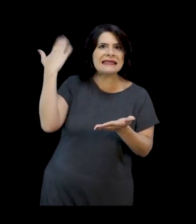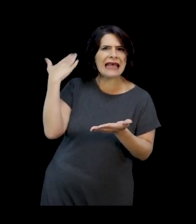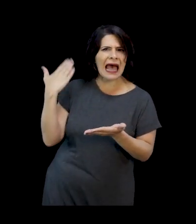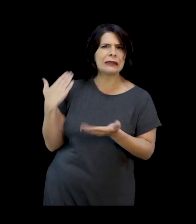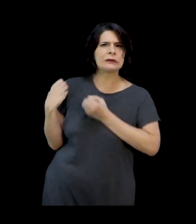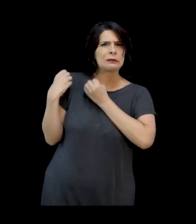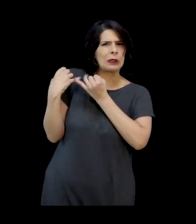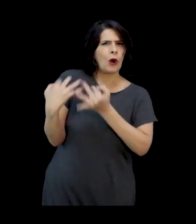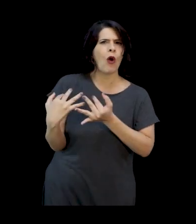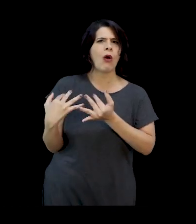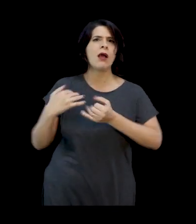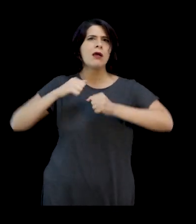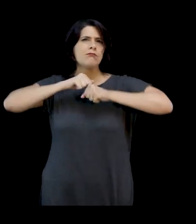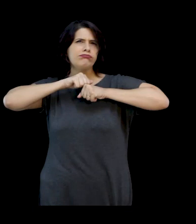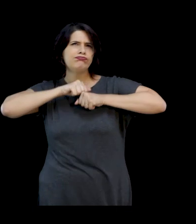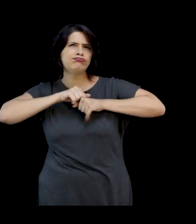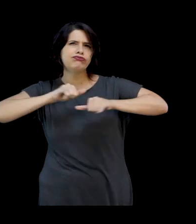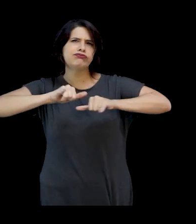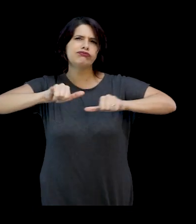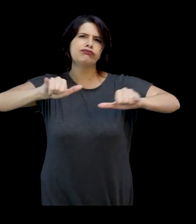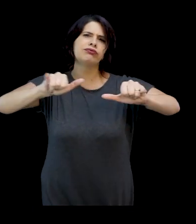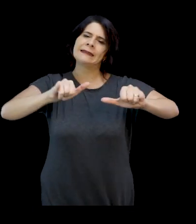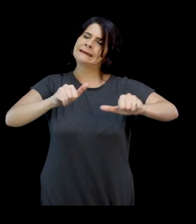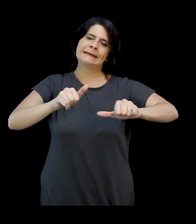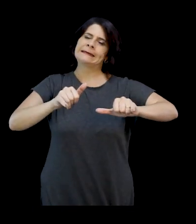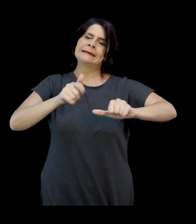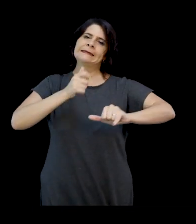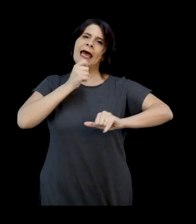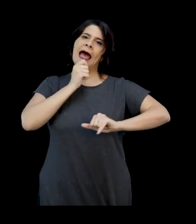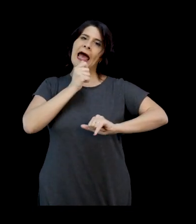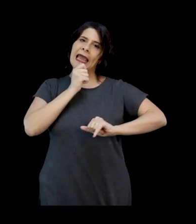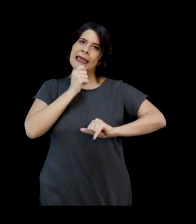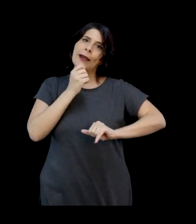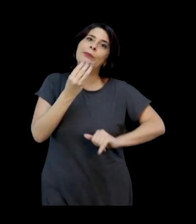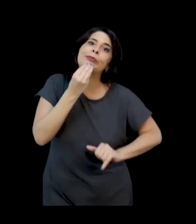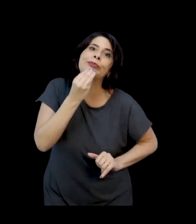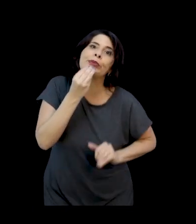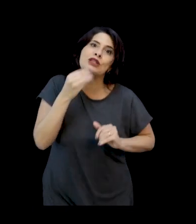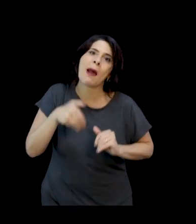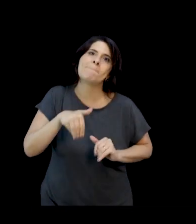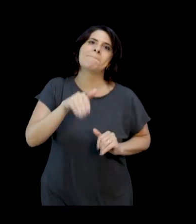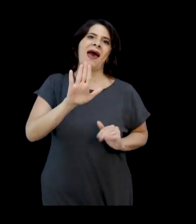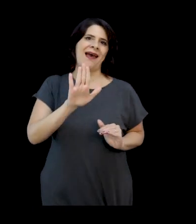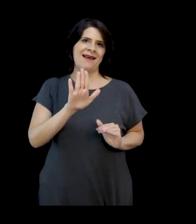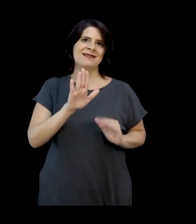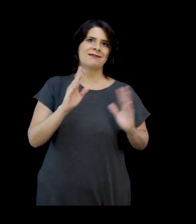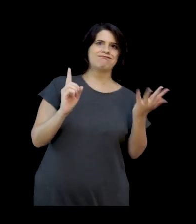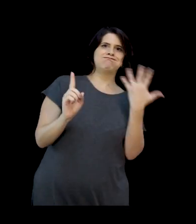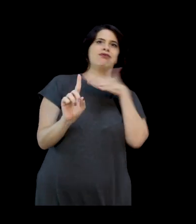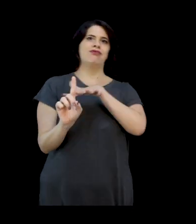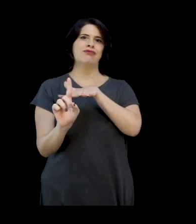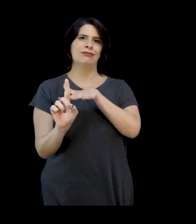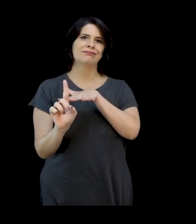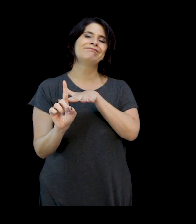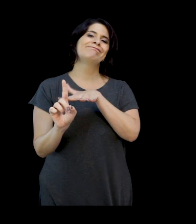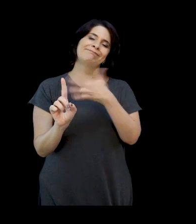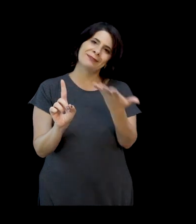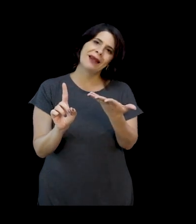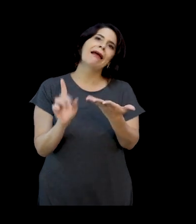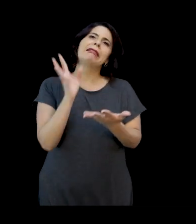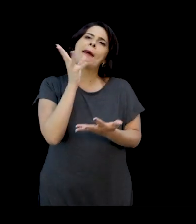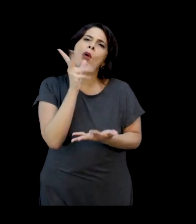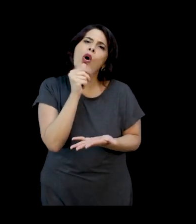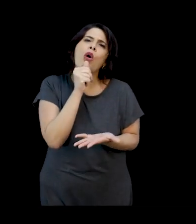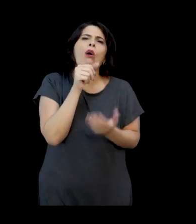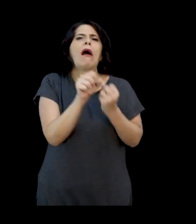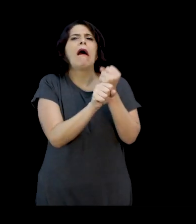necessária, e tanto que você, Teixeira, inicialmente falou, né, que esperou por anos e anos para ver esse texto publicado, para poder